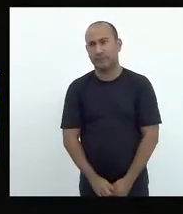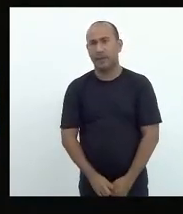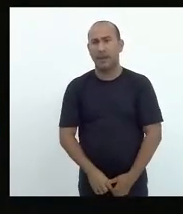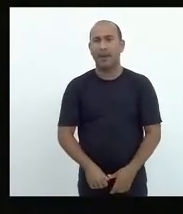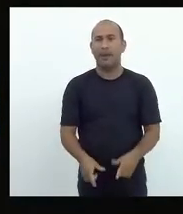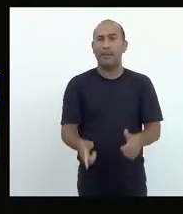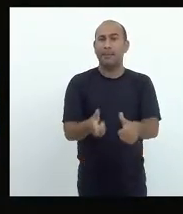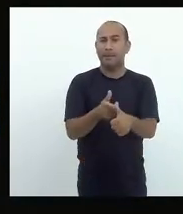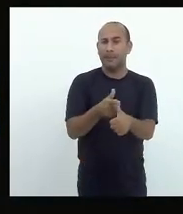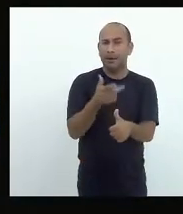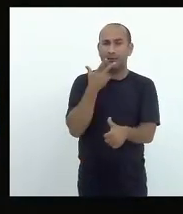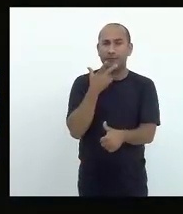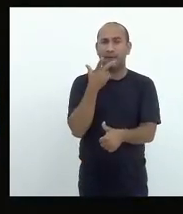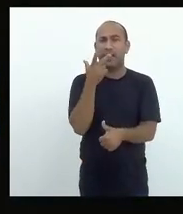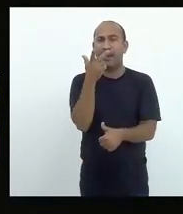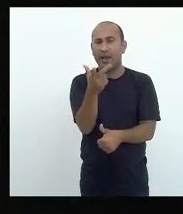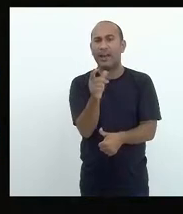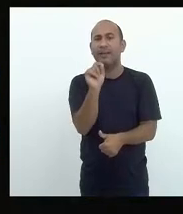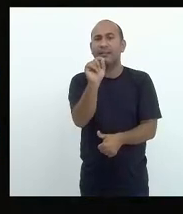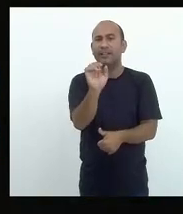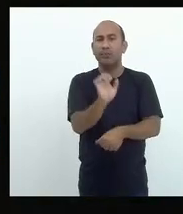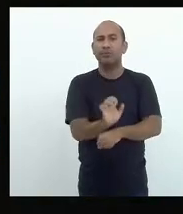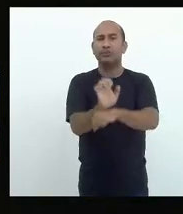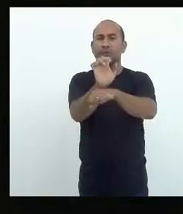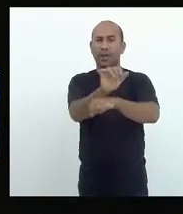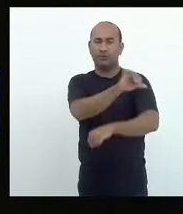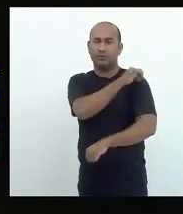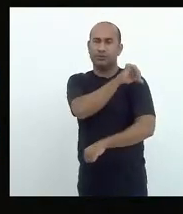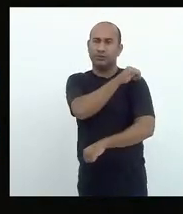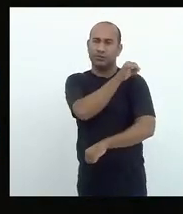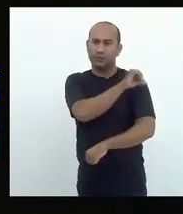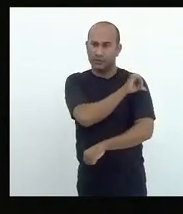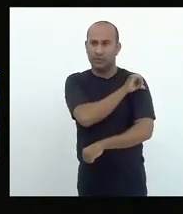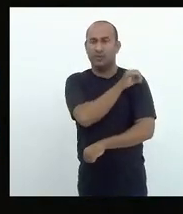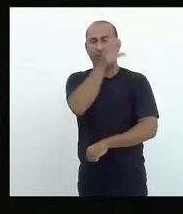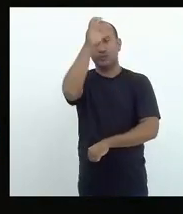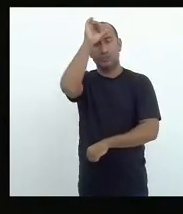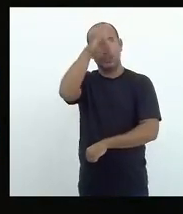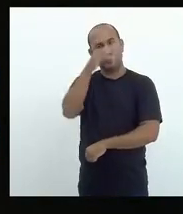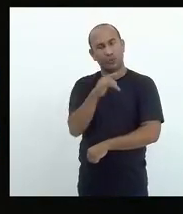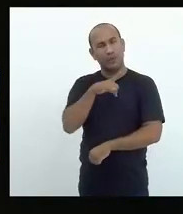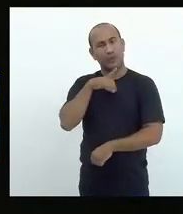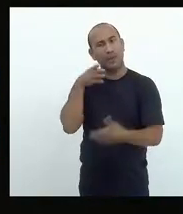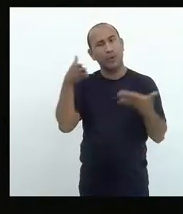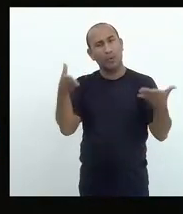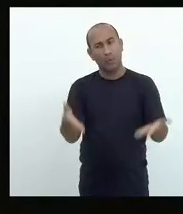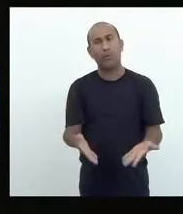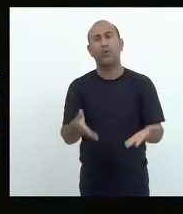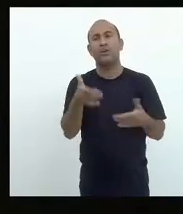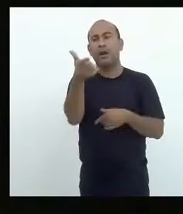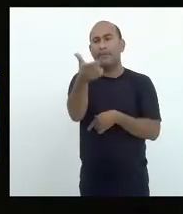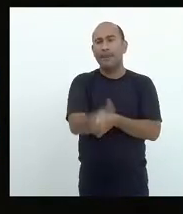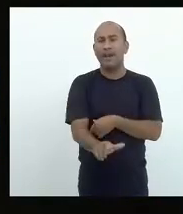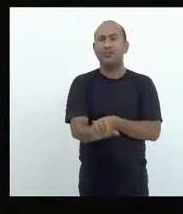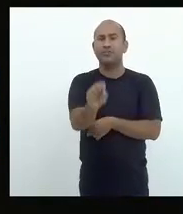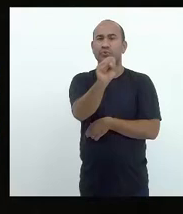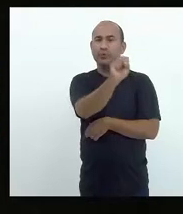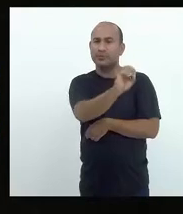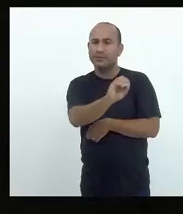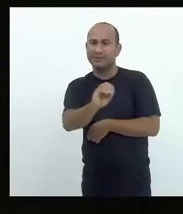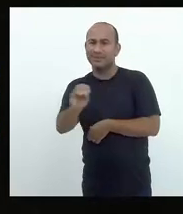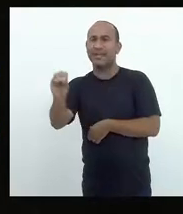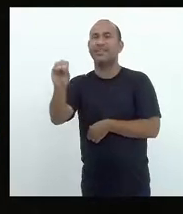Primeiro dizer que o Estado do Rio de Janeiro, Tia Ju, tem hoje mais de